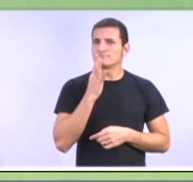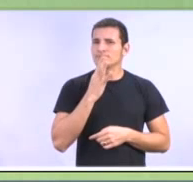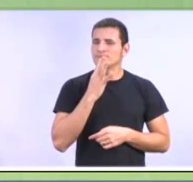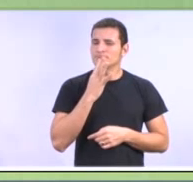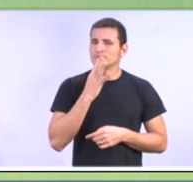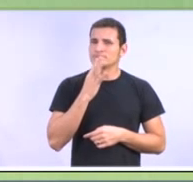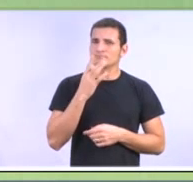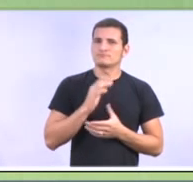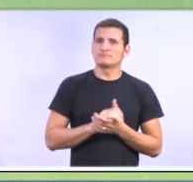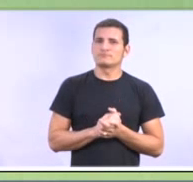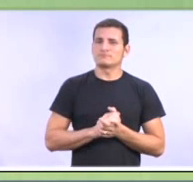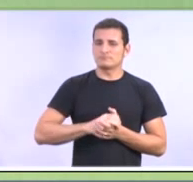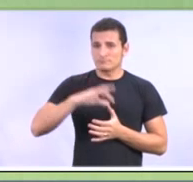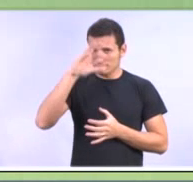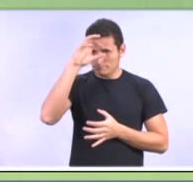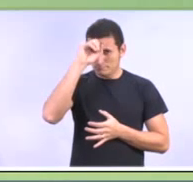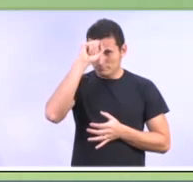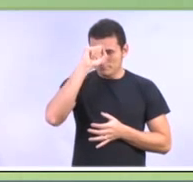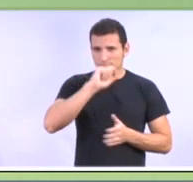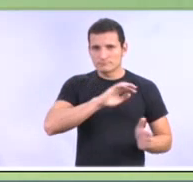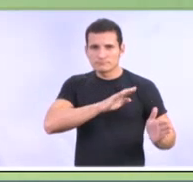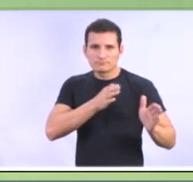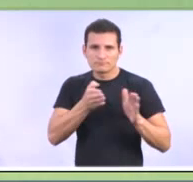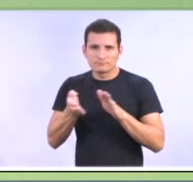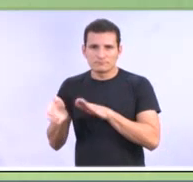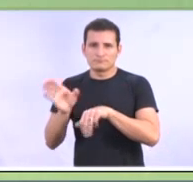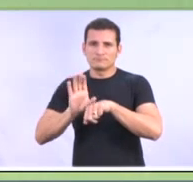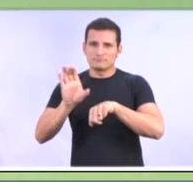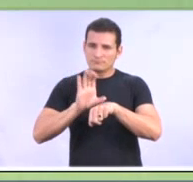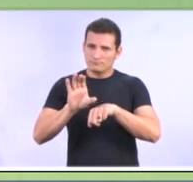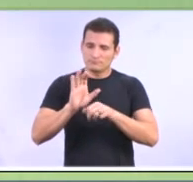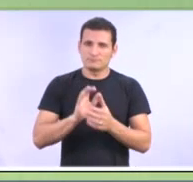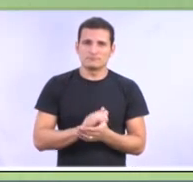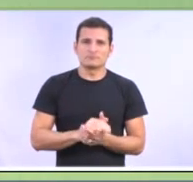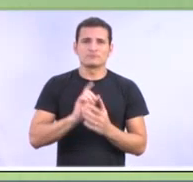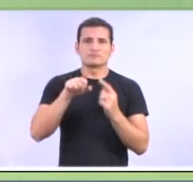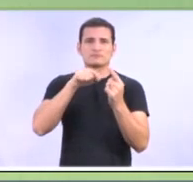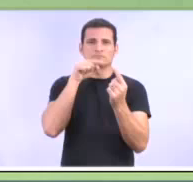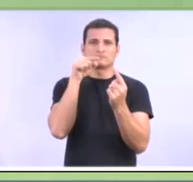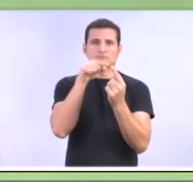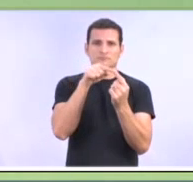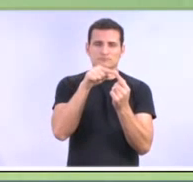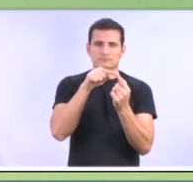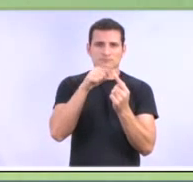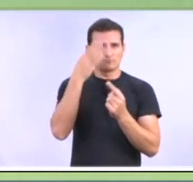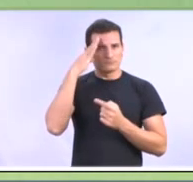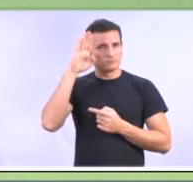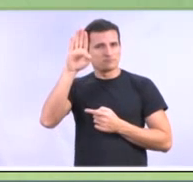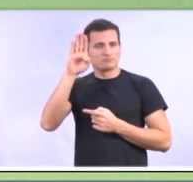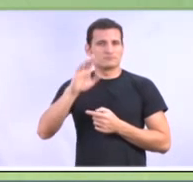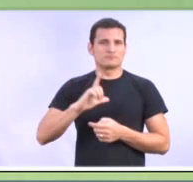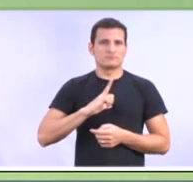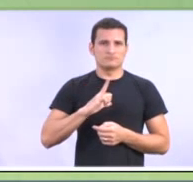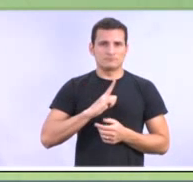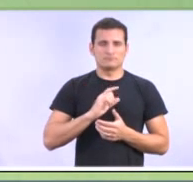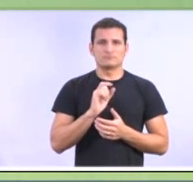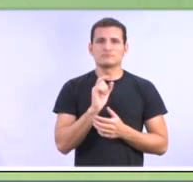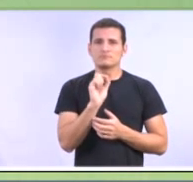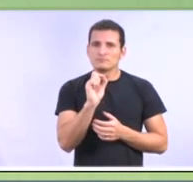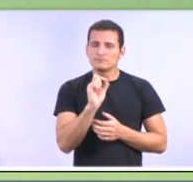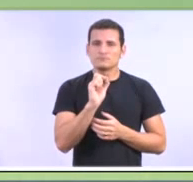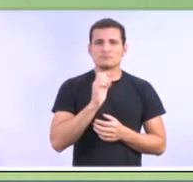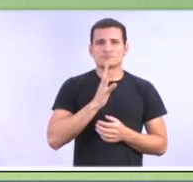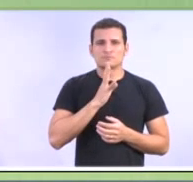nós vamos aprender durante esse curso. Como objetivo, principalmente nós temos de compreender